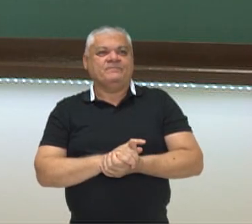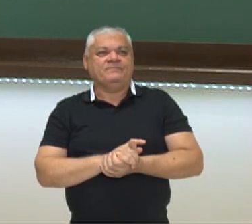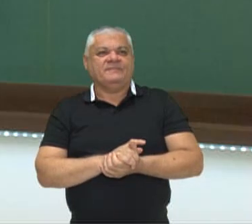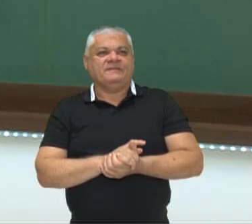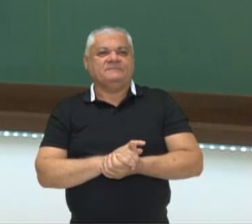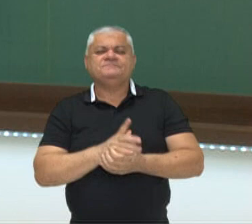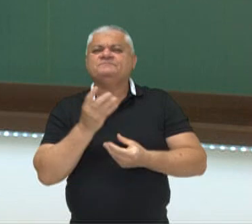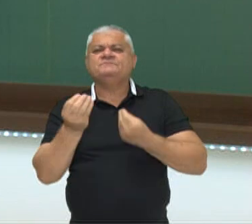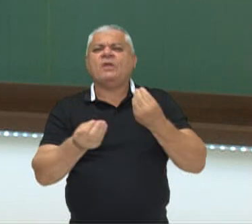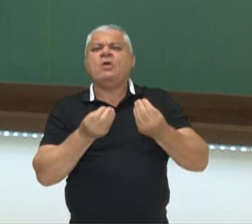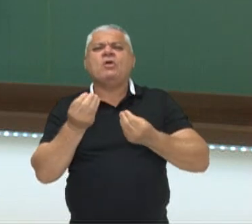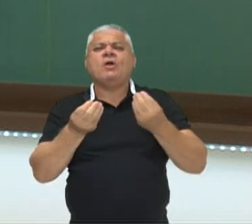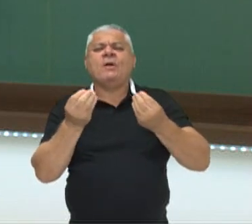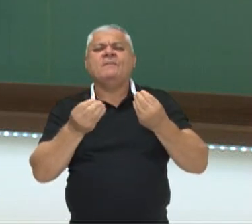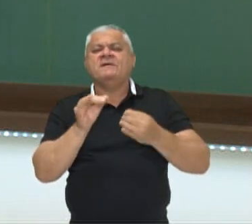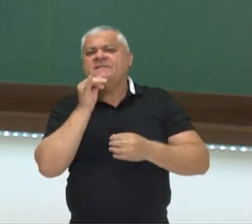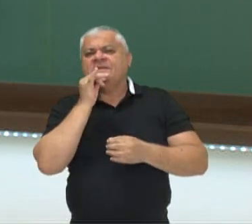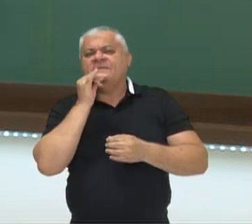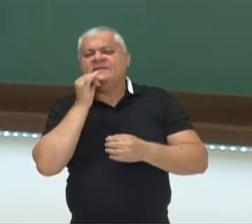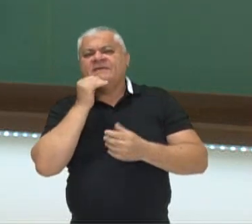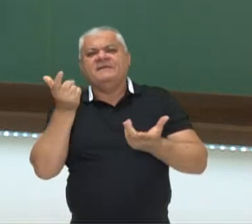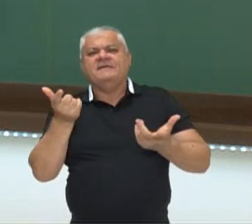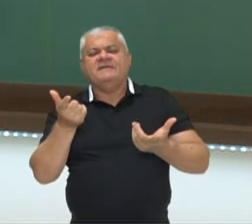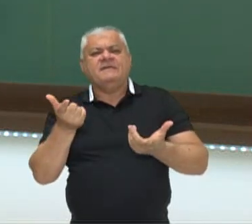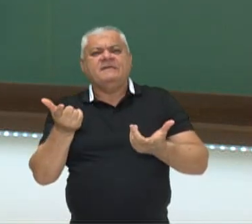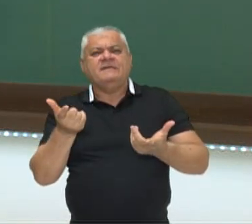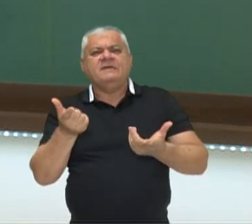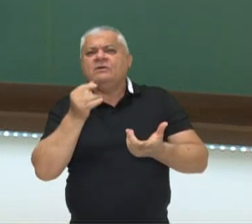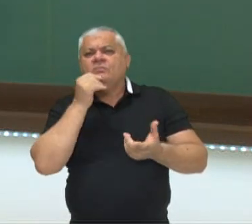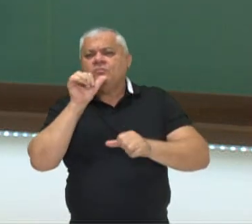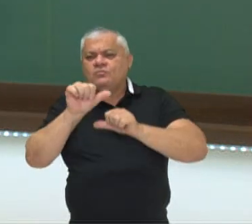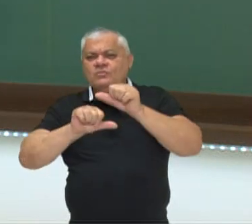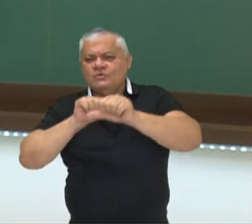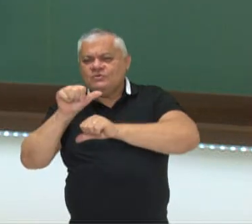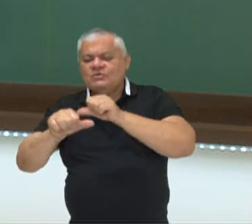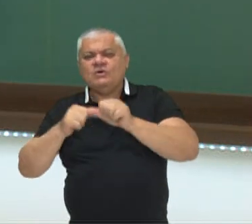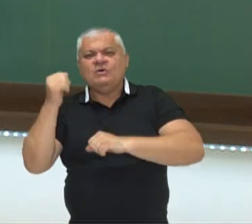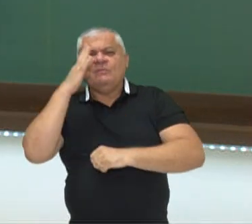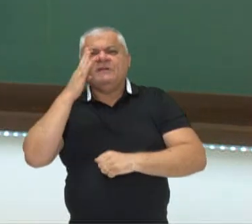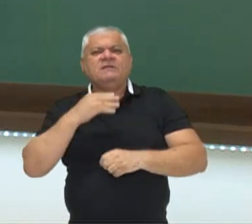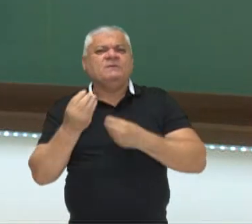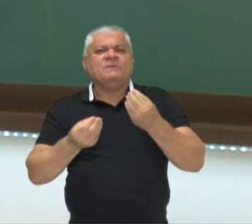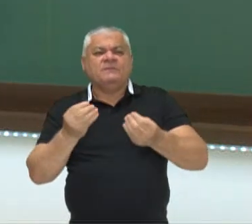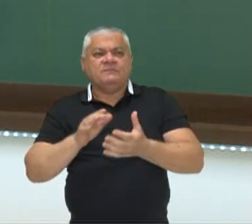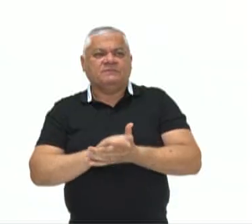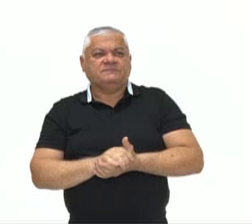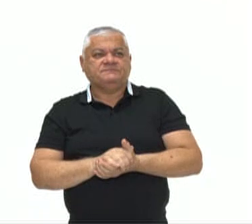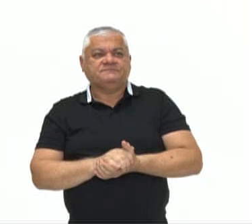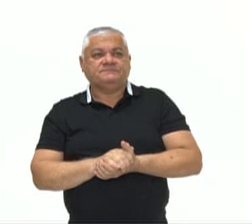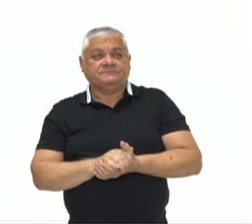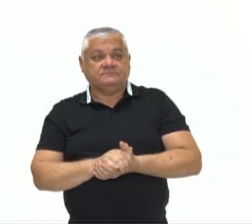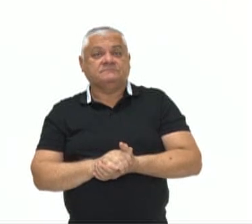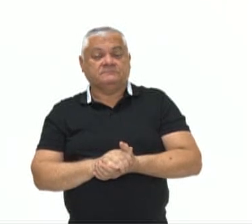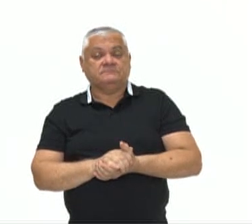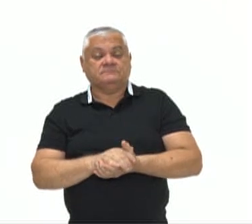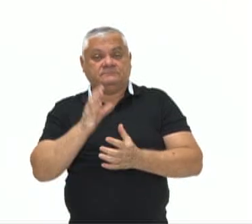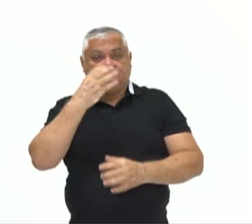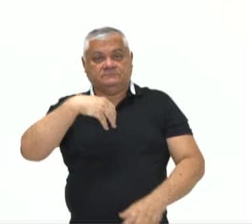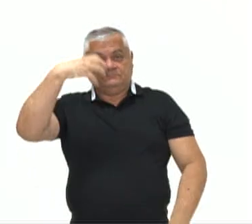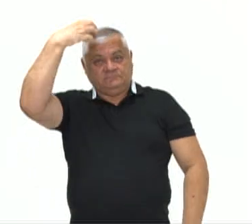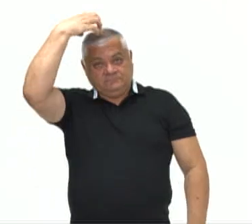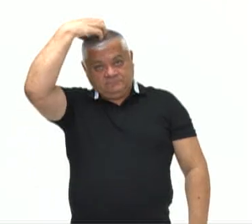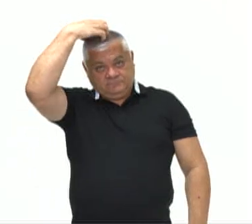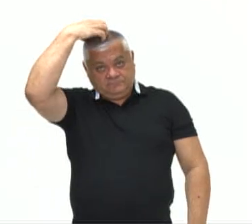E como é que pensamos também, vemos essa questão aí dessa modernização conservadora? O próprio príncipe